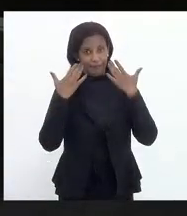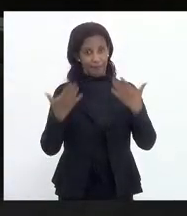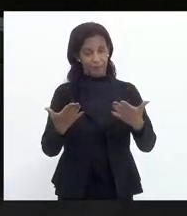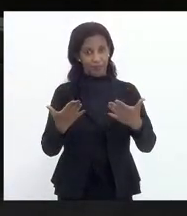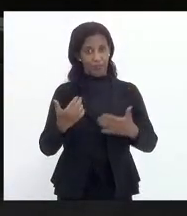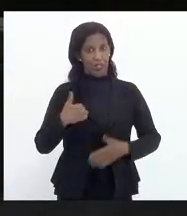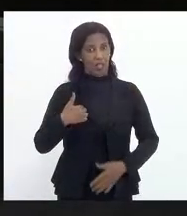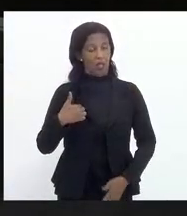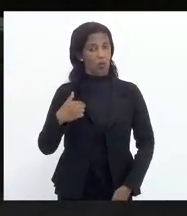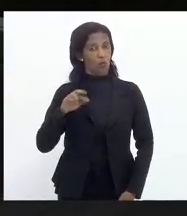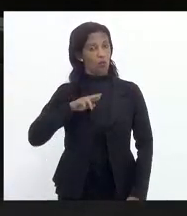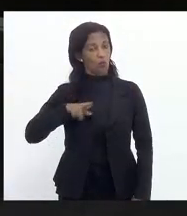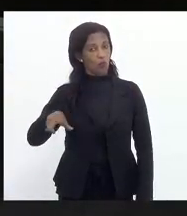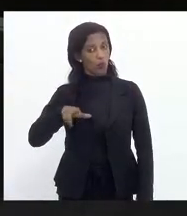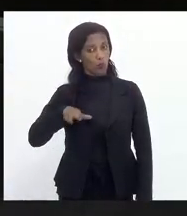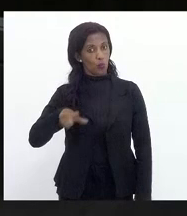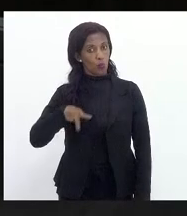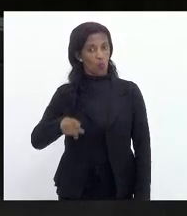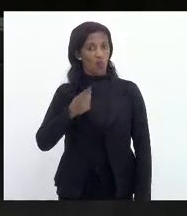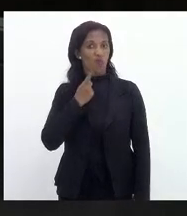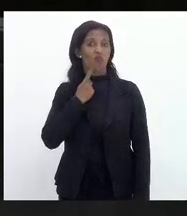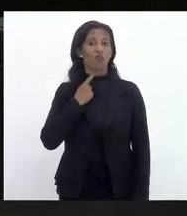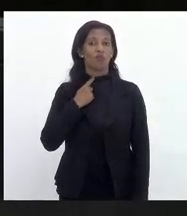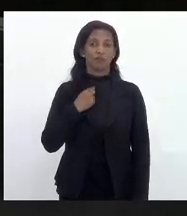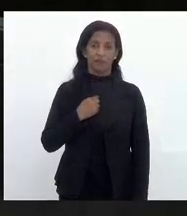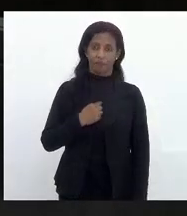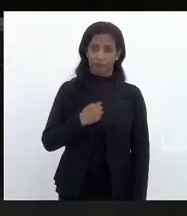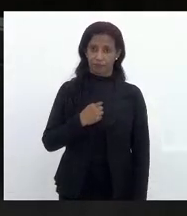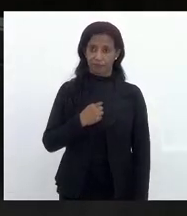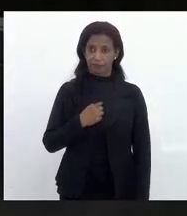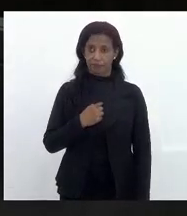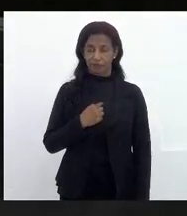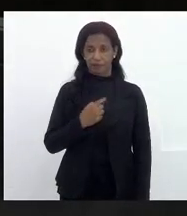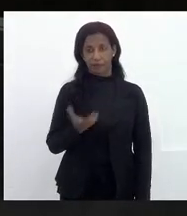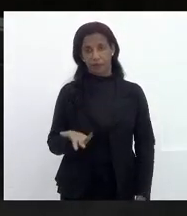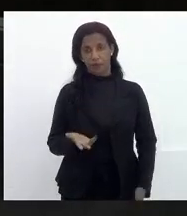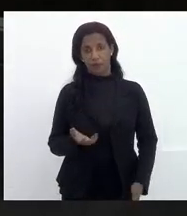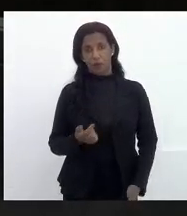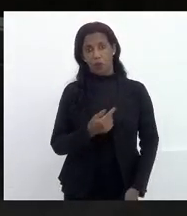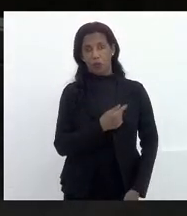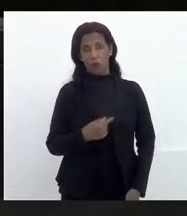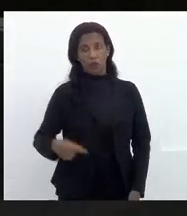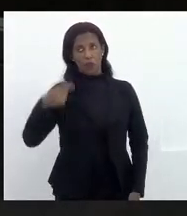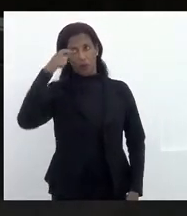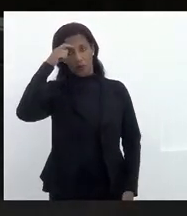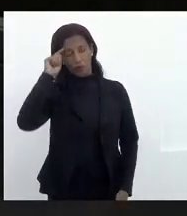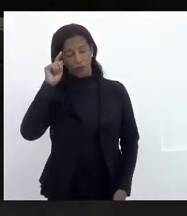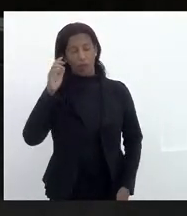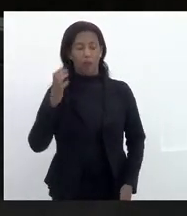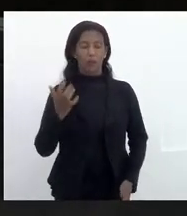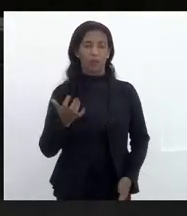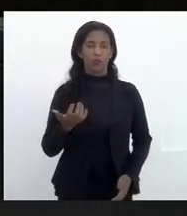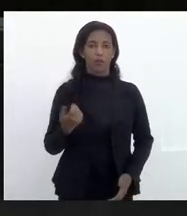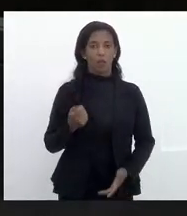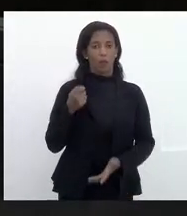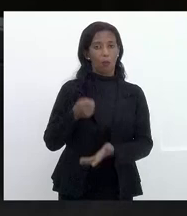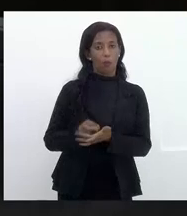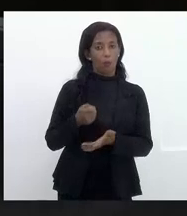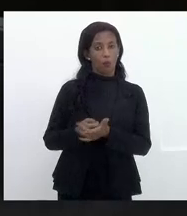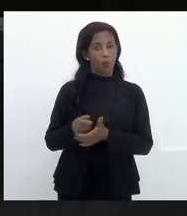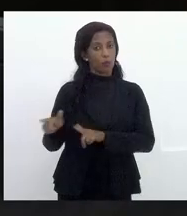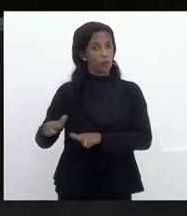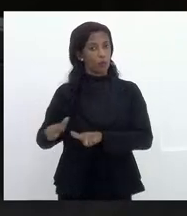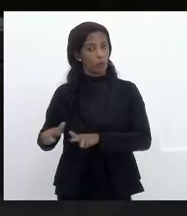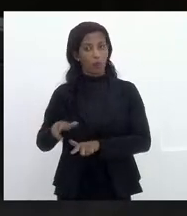casa não mulher à vontade para o governo do carro de Castro que é funil